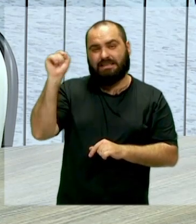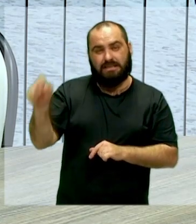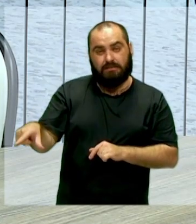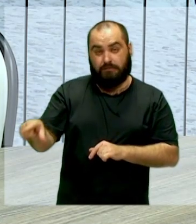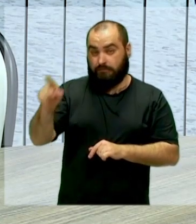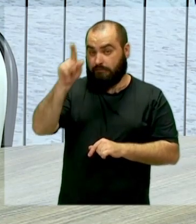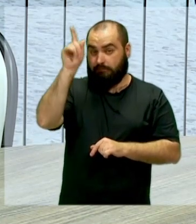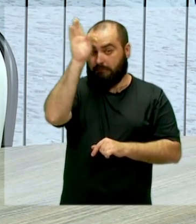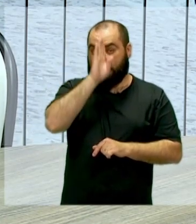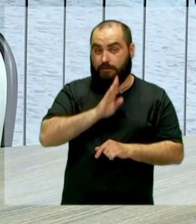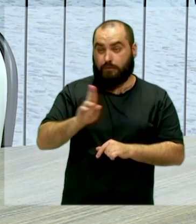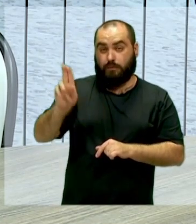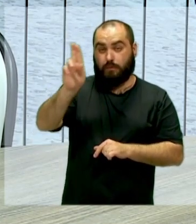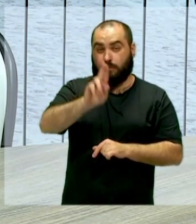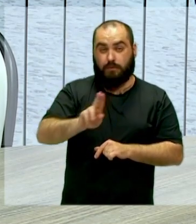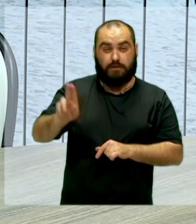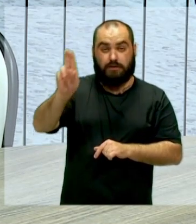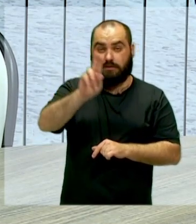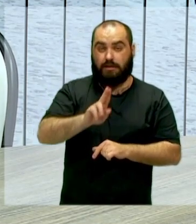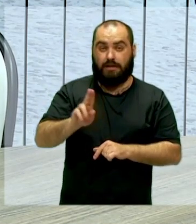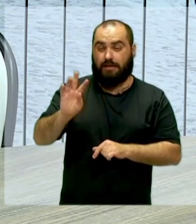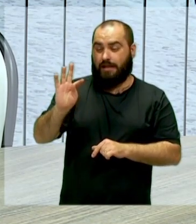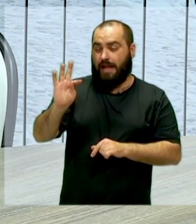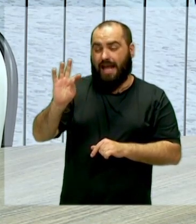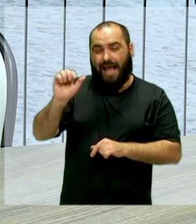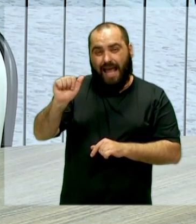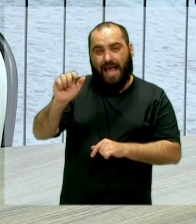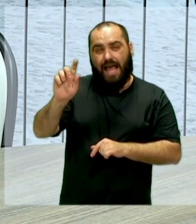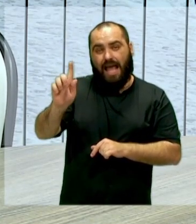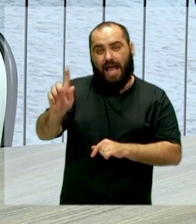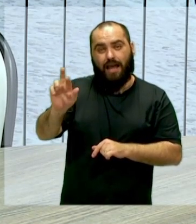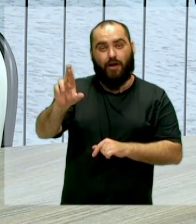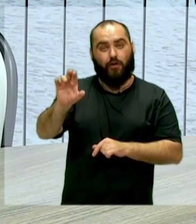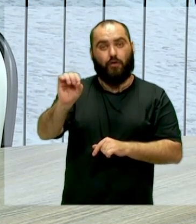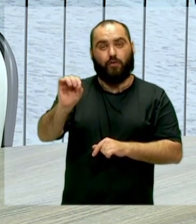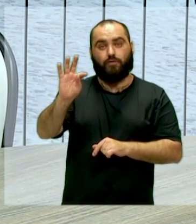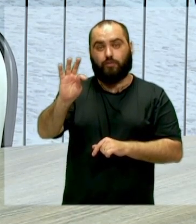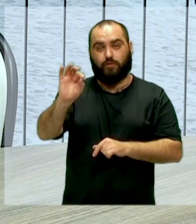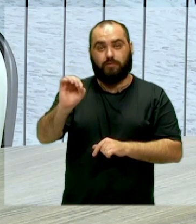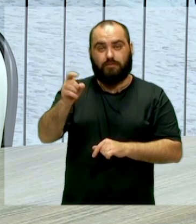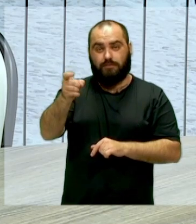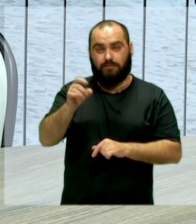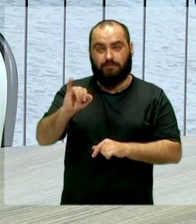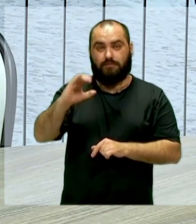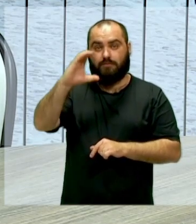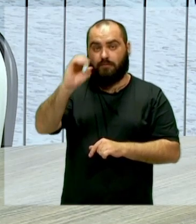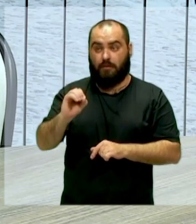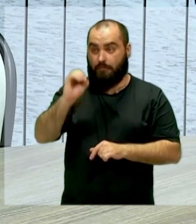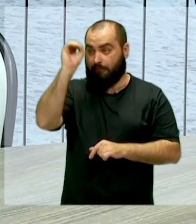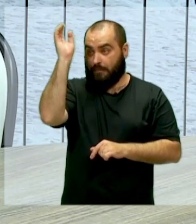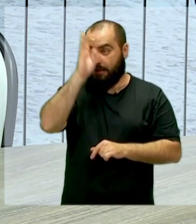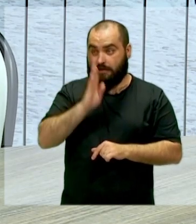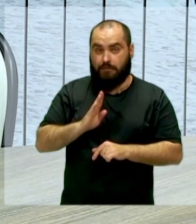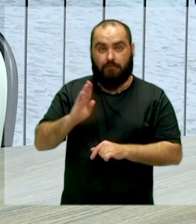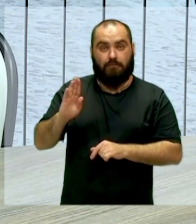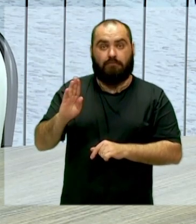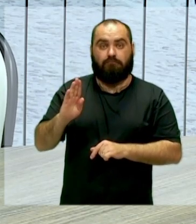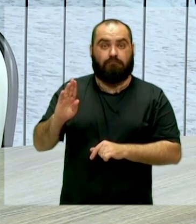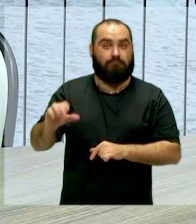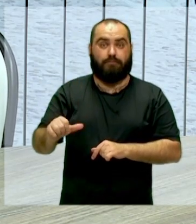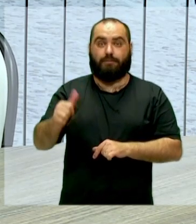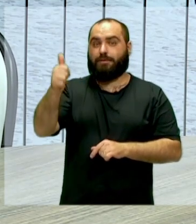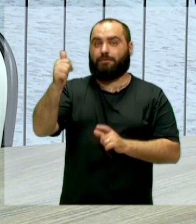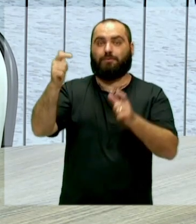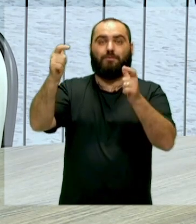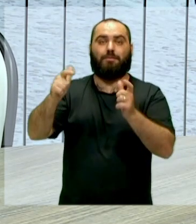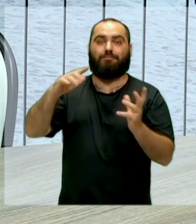que mais usa agrotóxicos no mundo então a gente falar de de agroecologia de alimentos orgânicos também Faz parte dessa